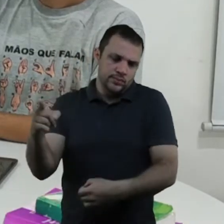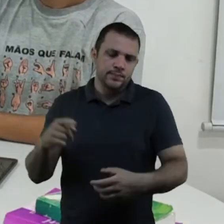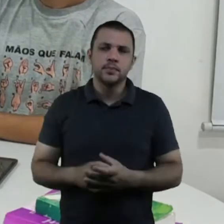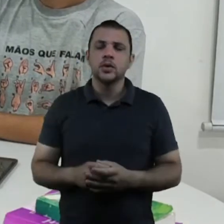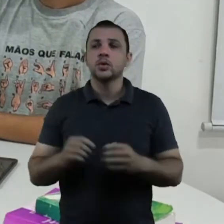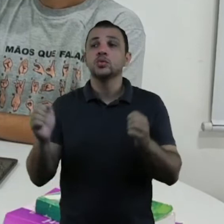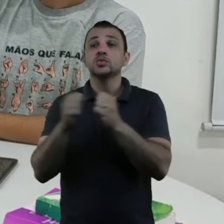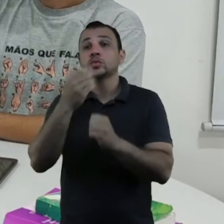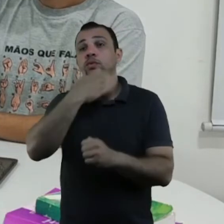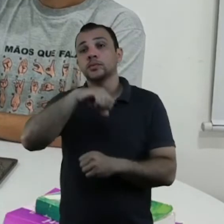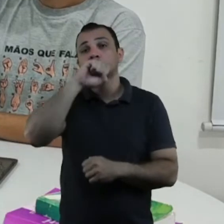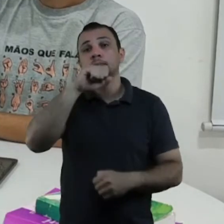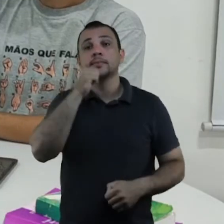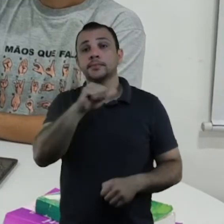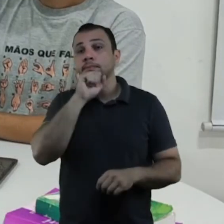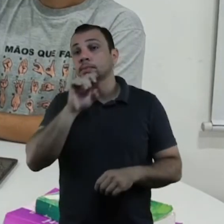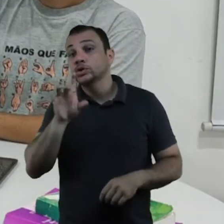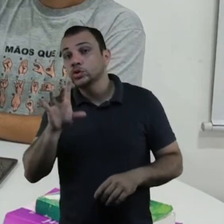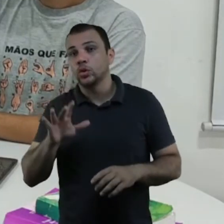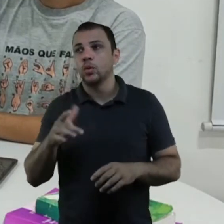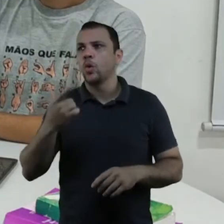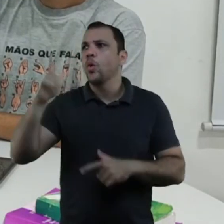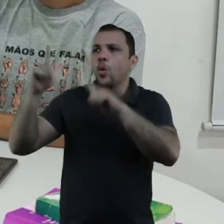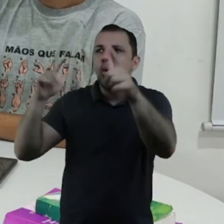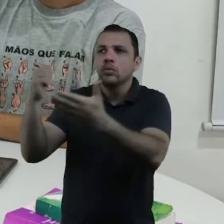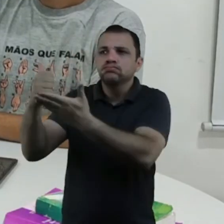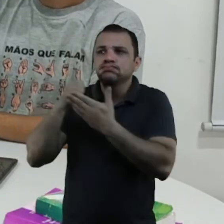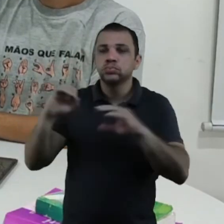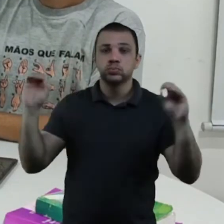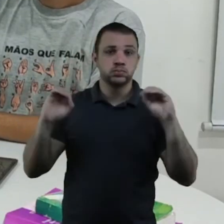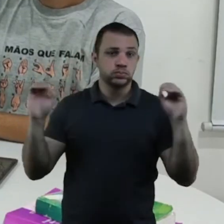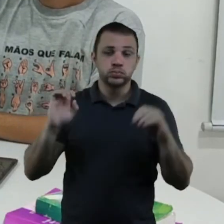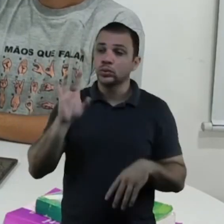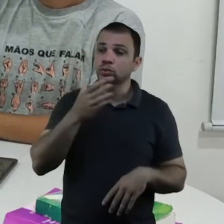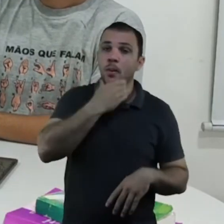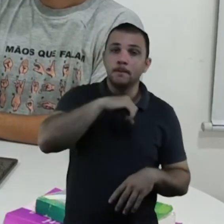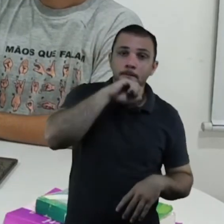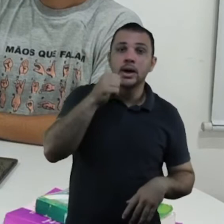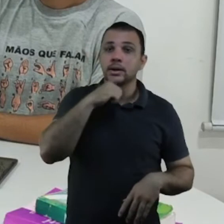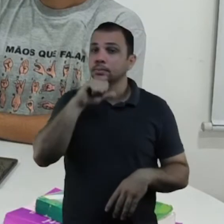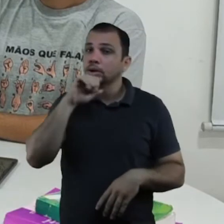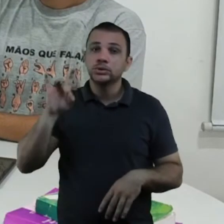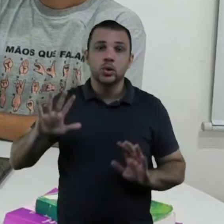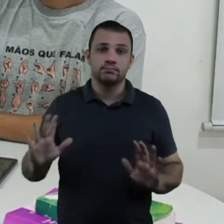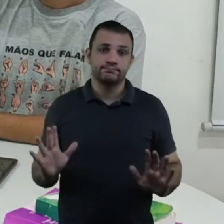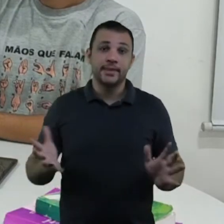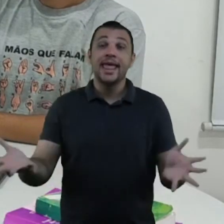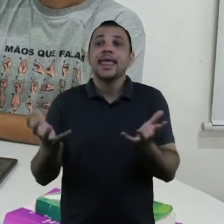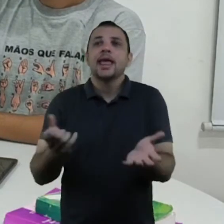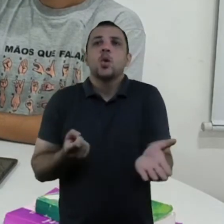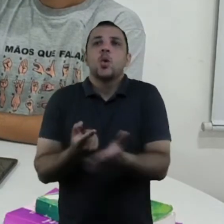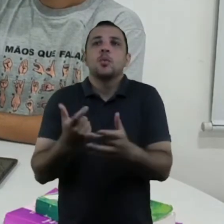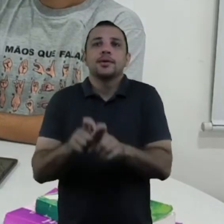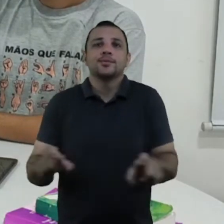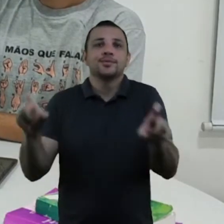extrema. Ela mora no interior, mora só com o pai e com a mãe, não tem mais ninguém para ajudar ela na vida, só tem o pai e a mãe. Então, assim, ela quer comprar um